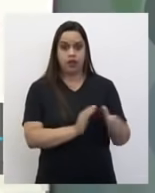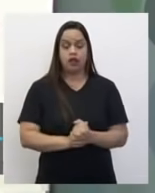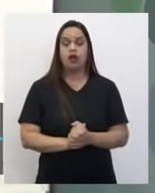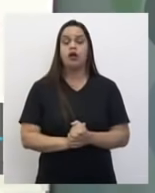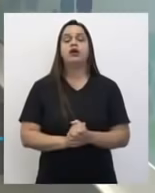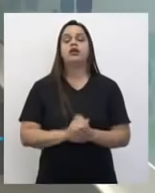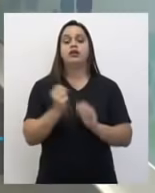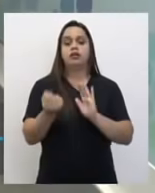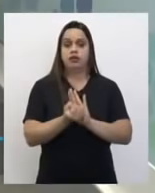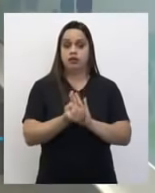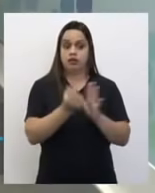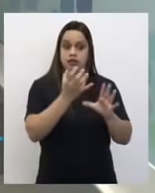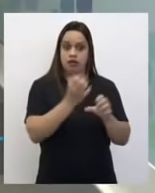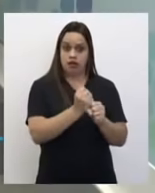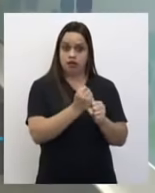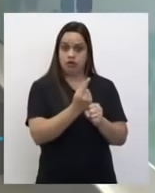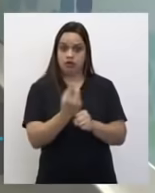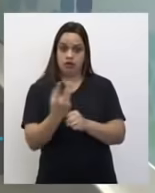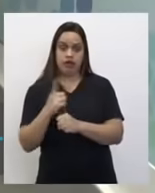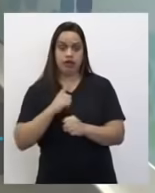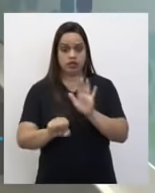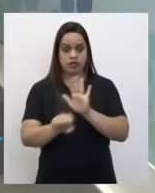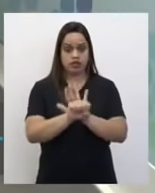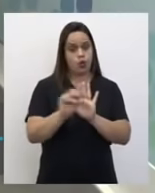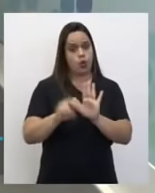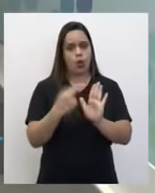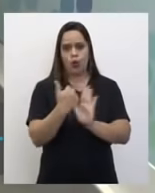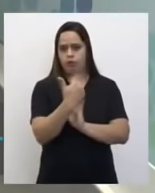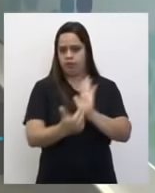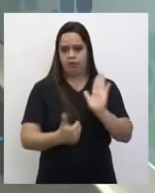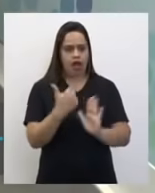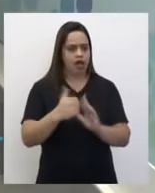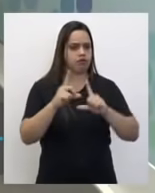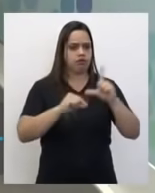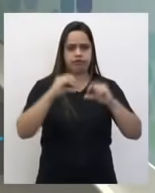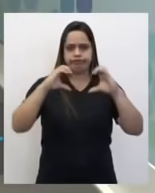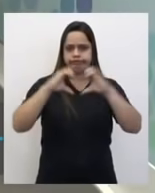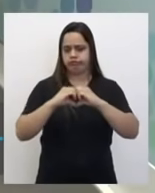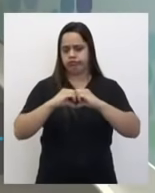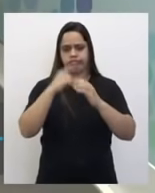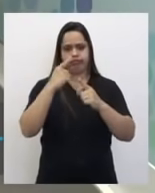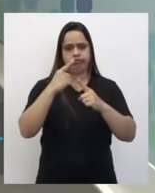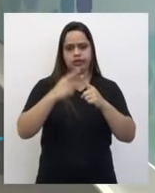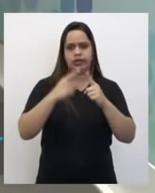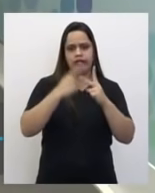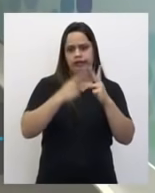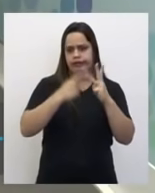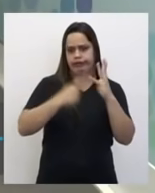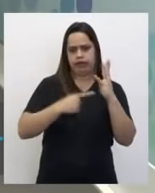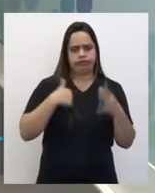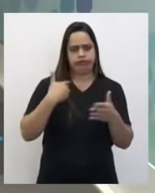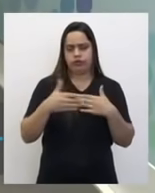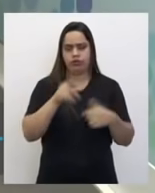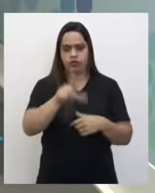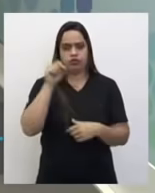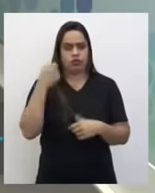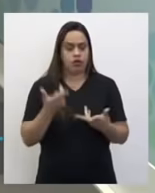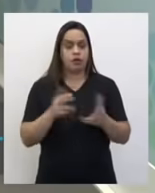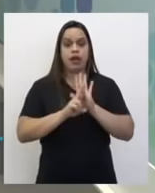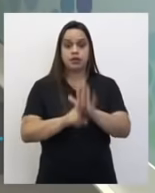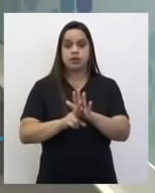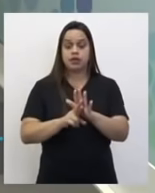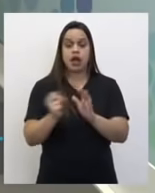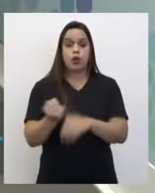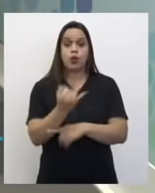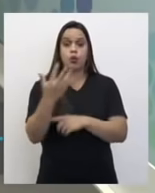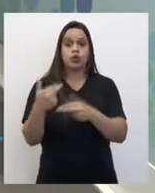de contagem? a gente vai ter símbolos, né, ou imagens, corações, estrelas, riscos, o que vocês quiserem pra gente representar quantos objetos a gente